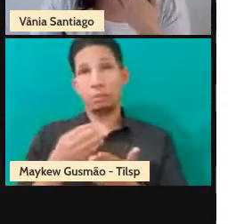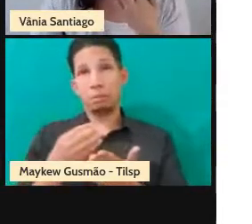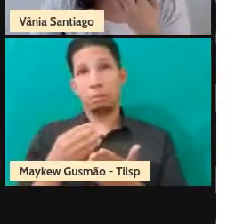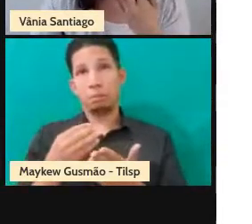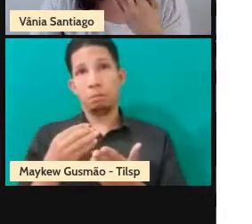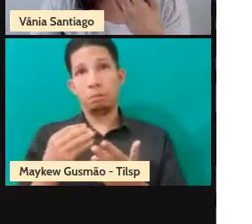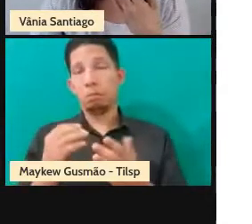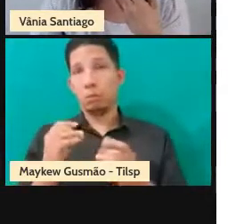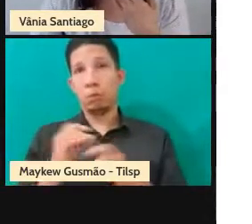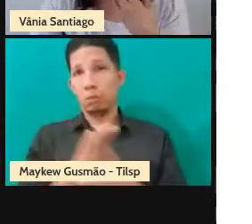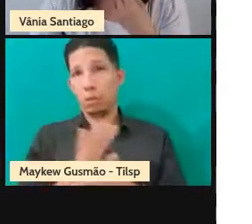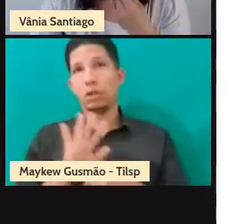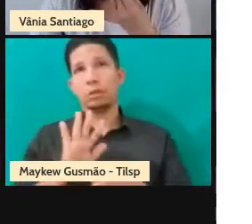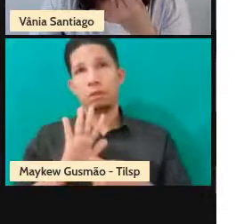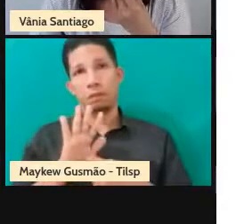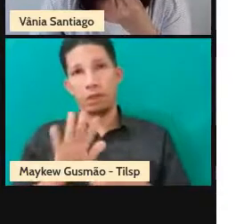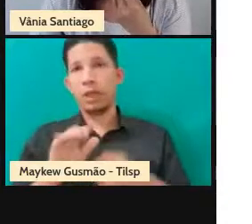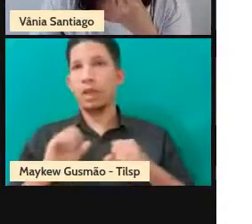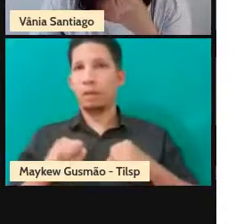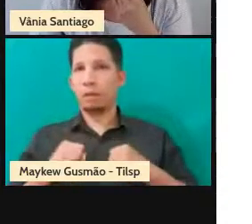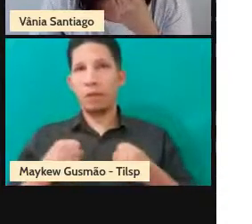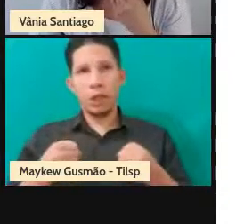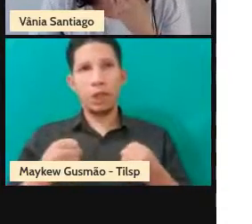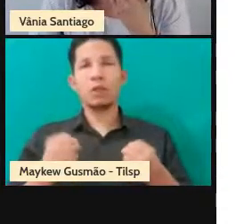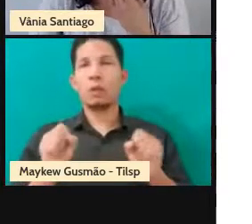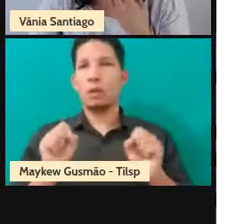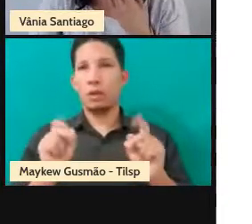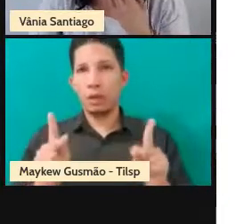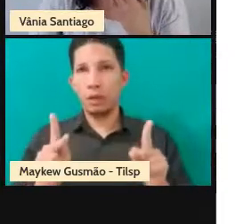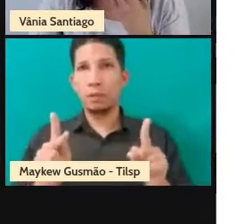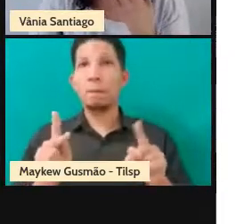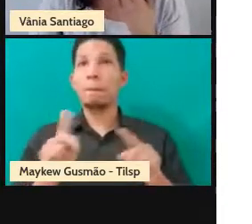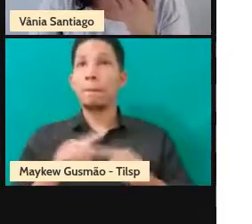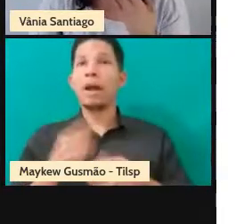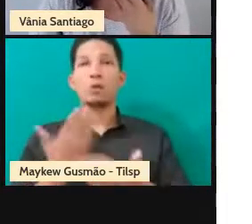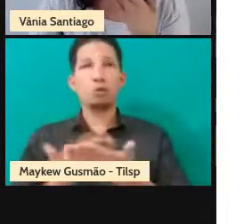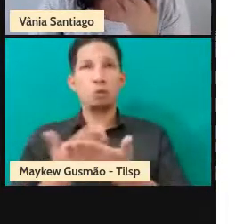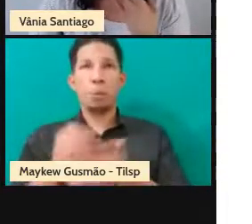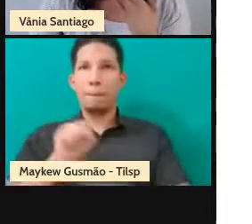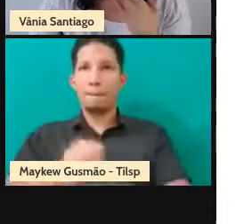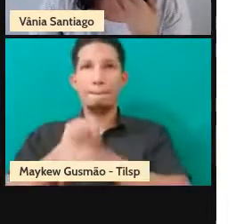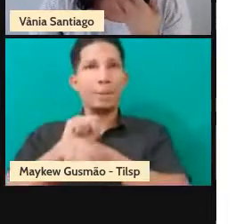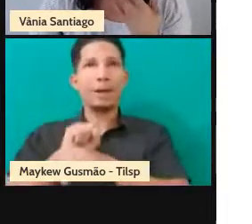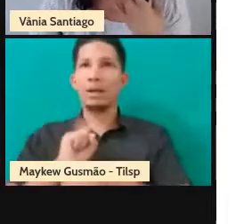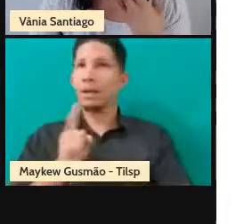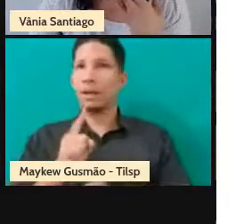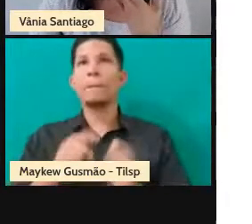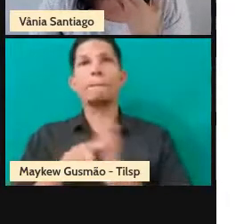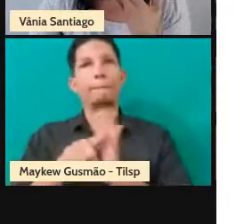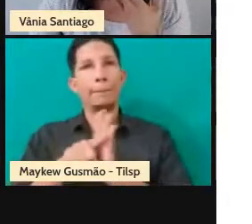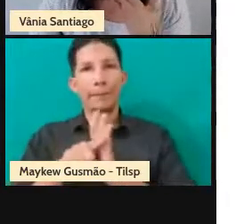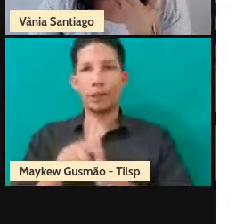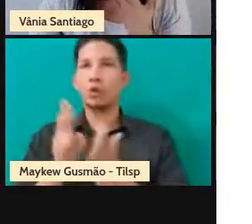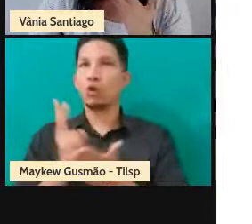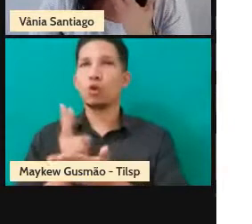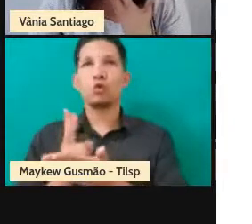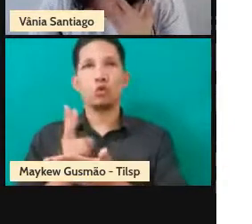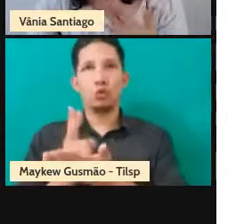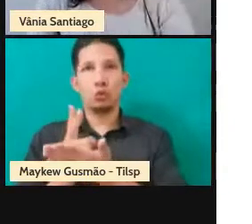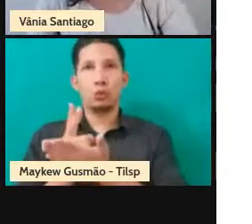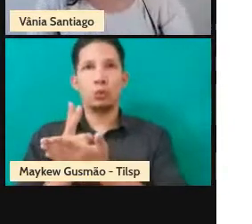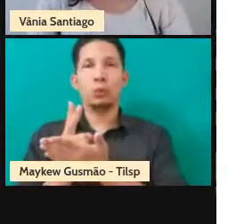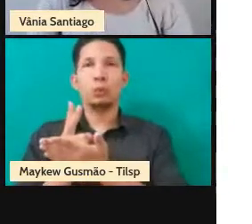apresentação da tese, né, após a defesa, o estudo não para, a pesquisa continua. Mas parte